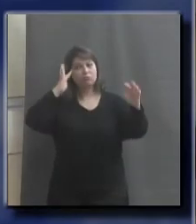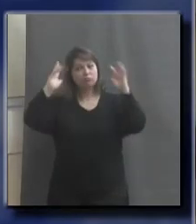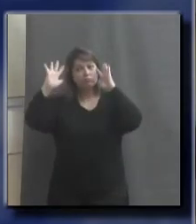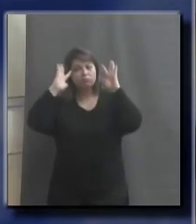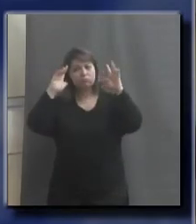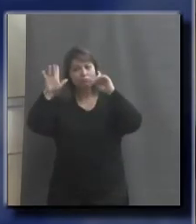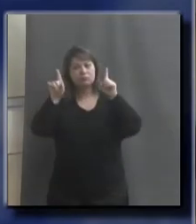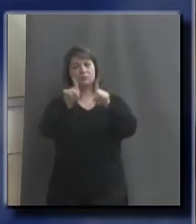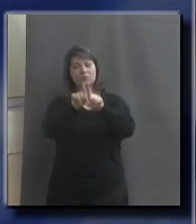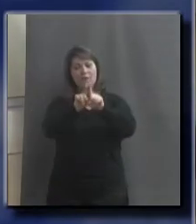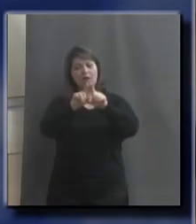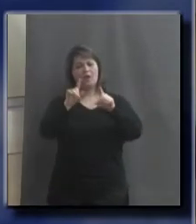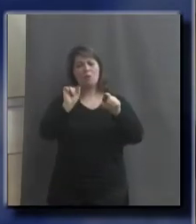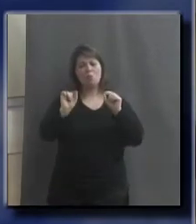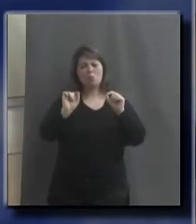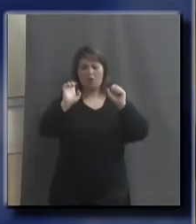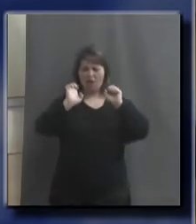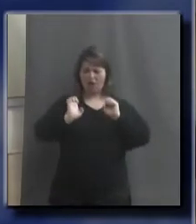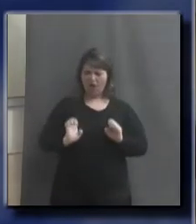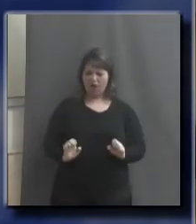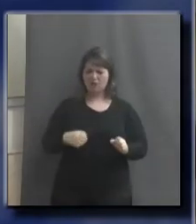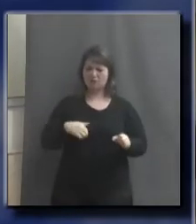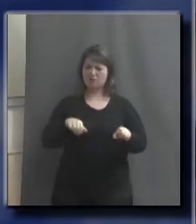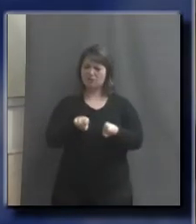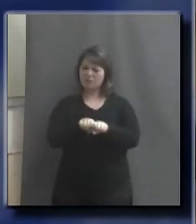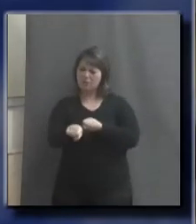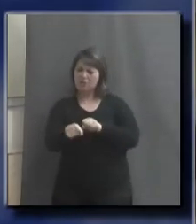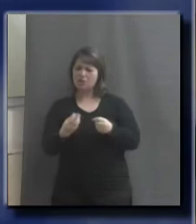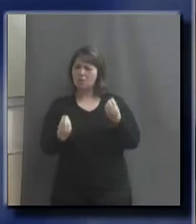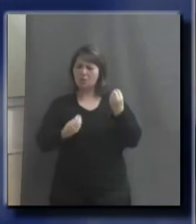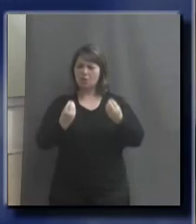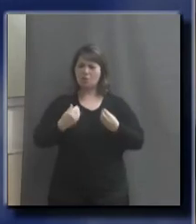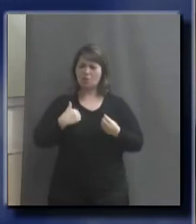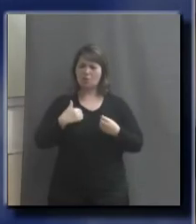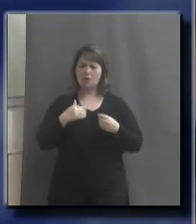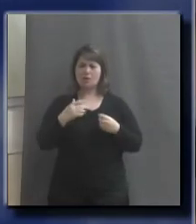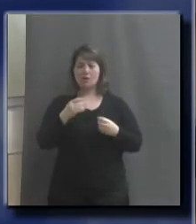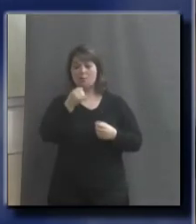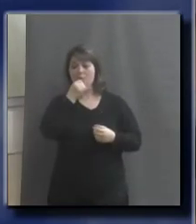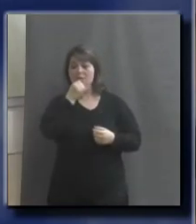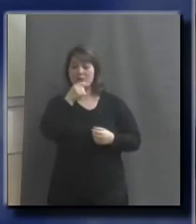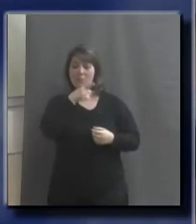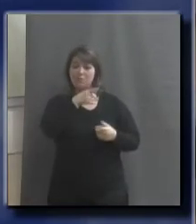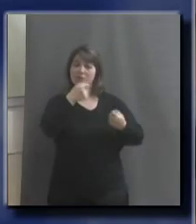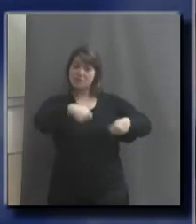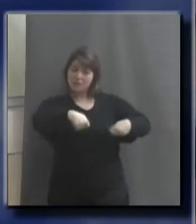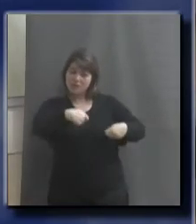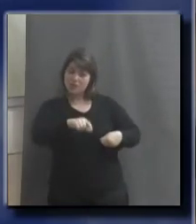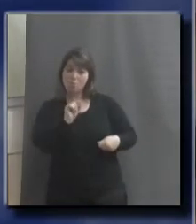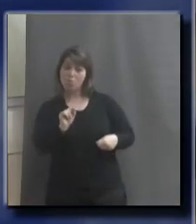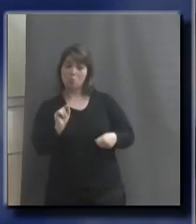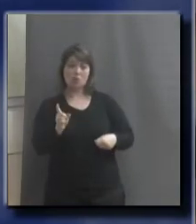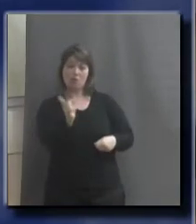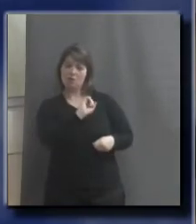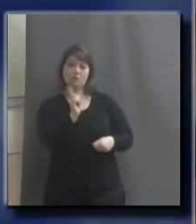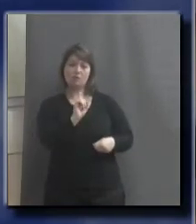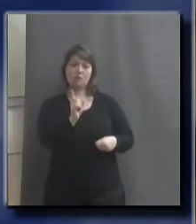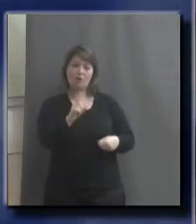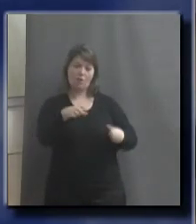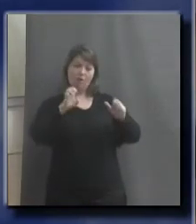as questões éticas e técnicas da formação, evitando dizer o que a psicóloga tem ou não tem que fazer numa